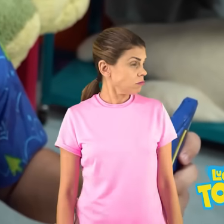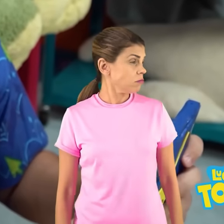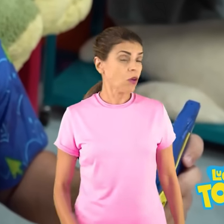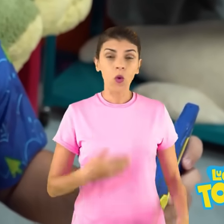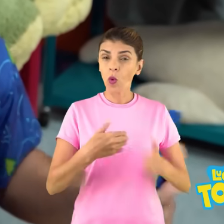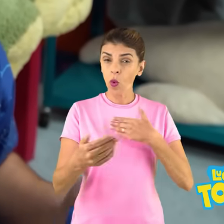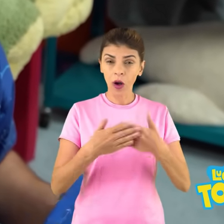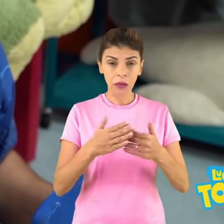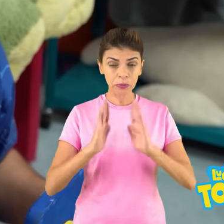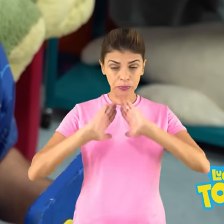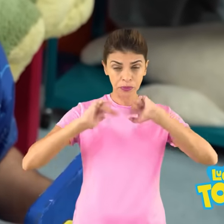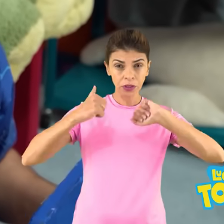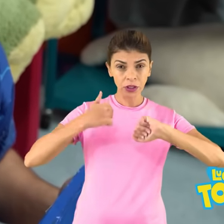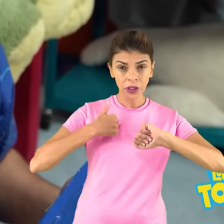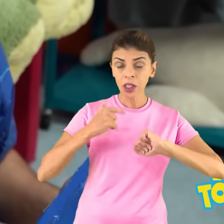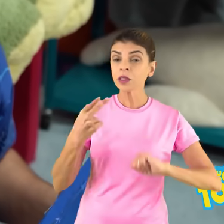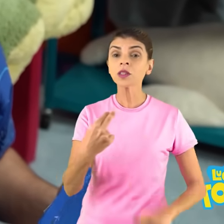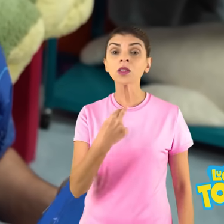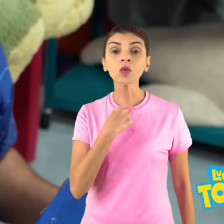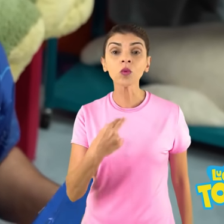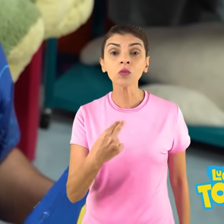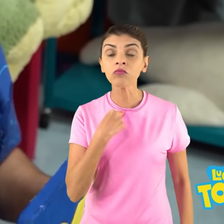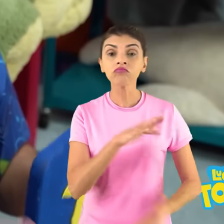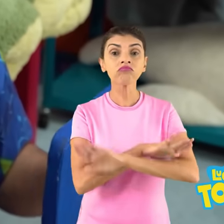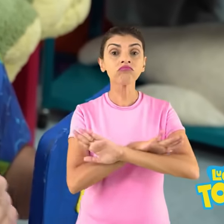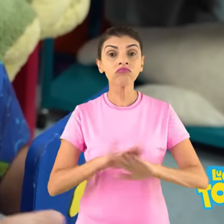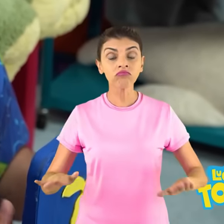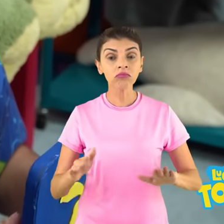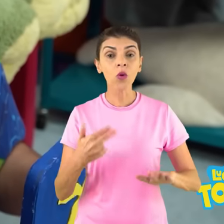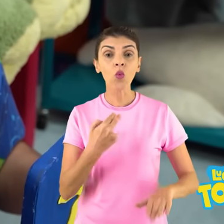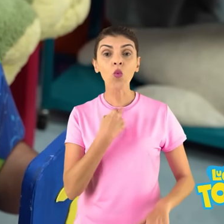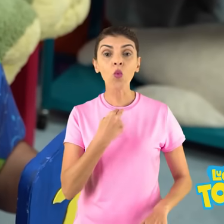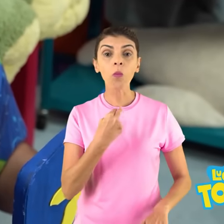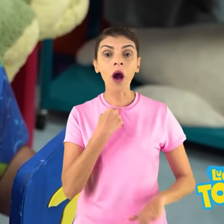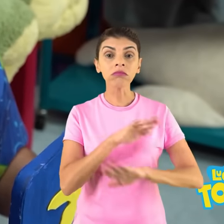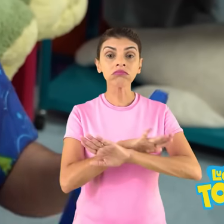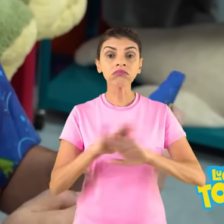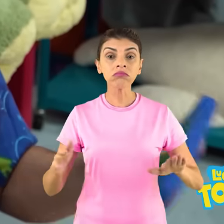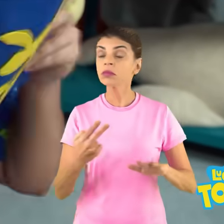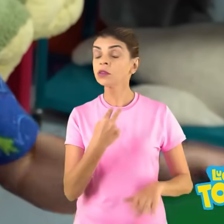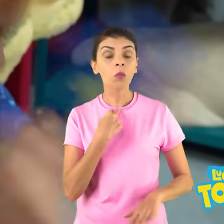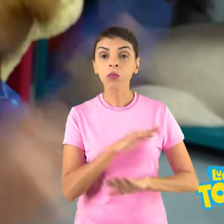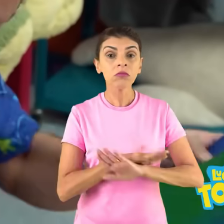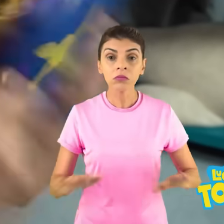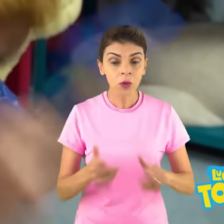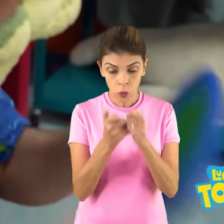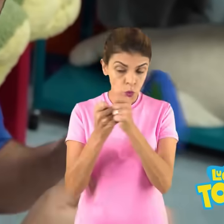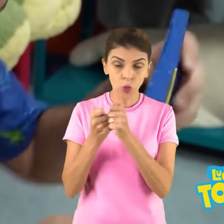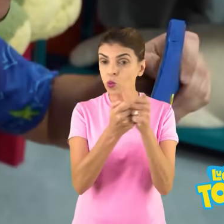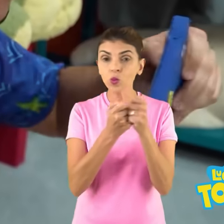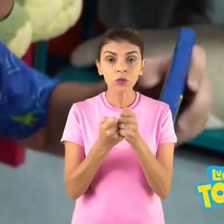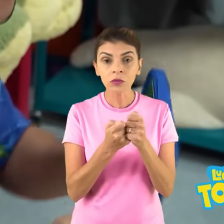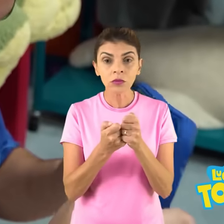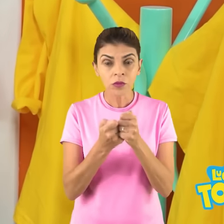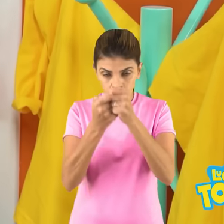Seja lá o que for, eu não posso fazer, porque eu estou muito ocupado jogando.